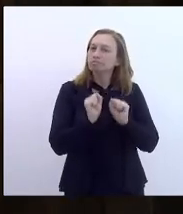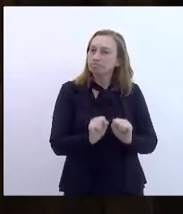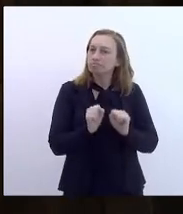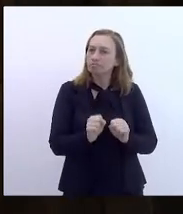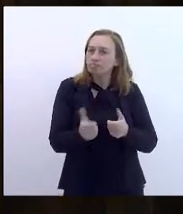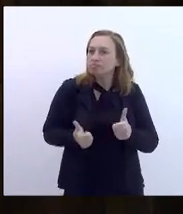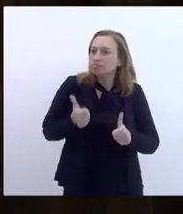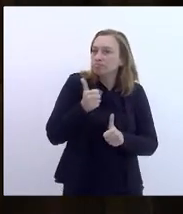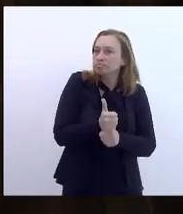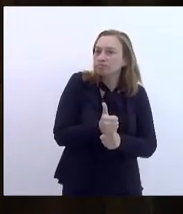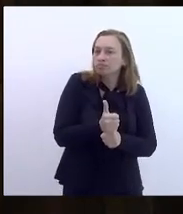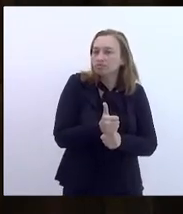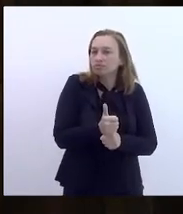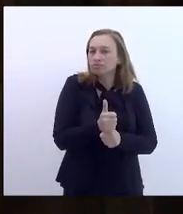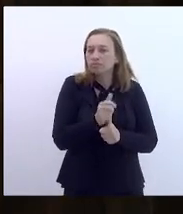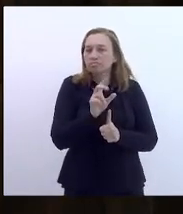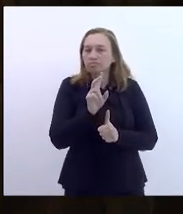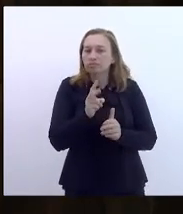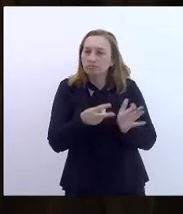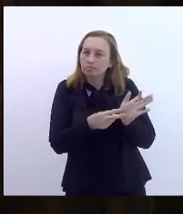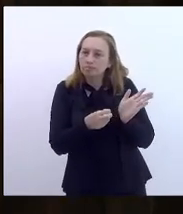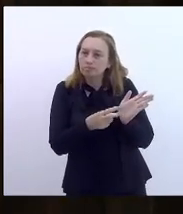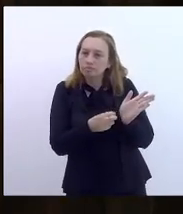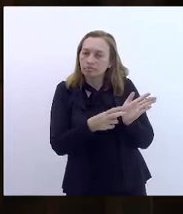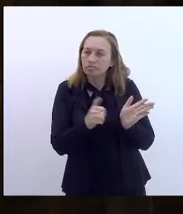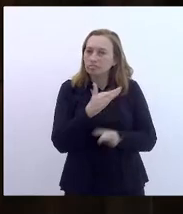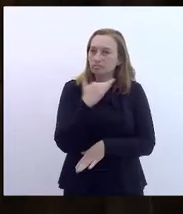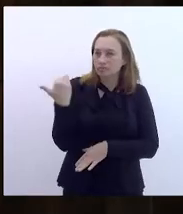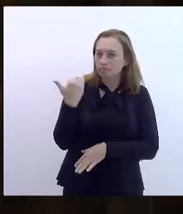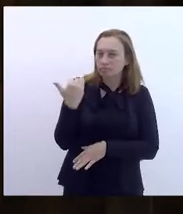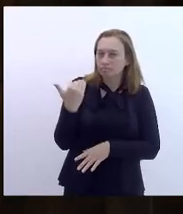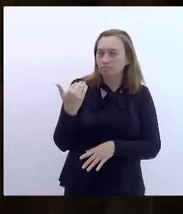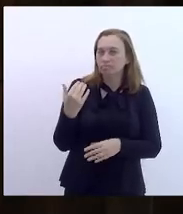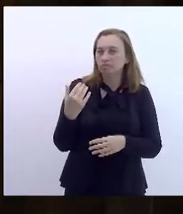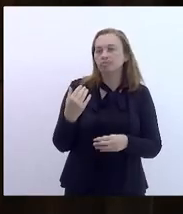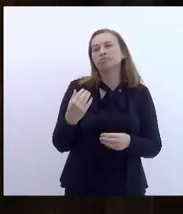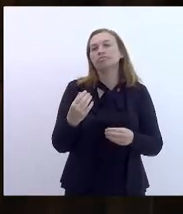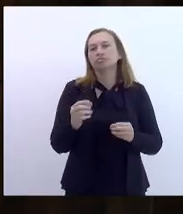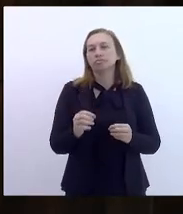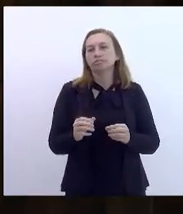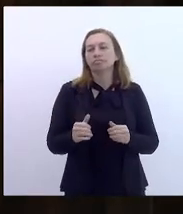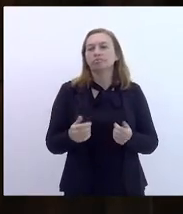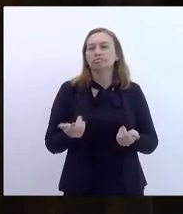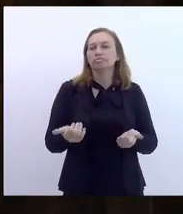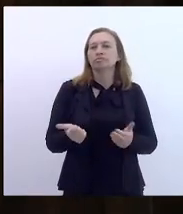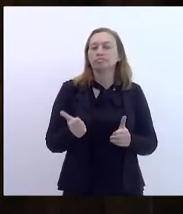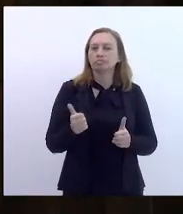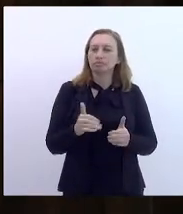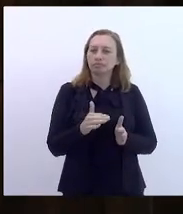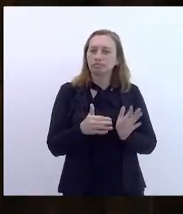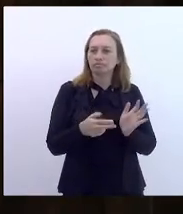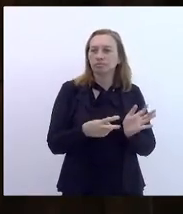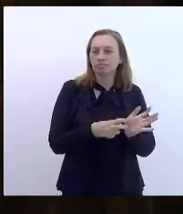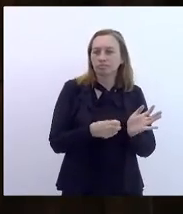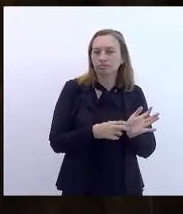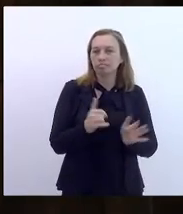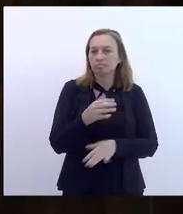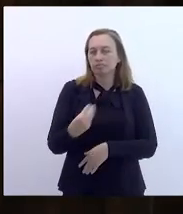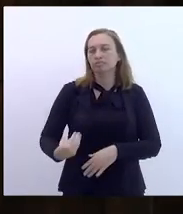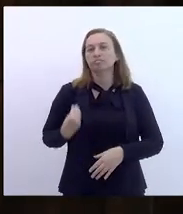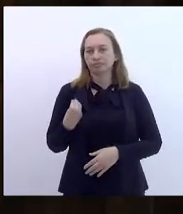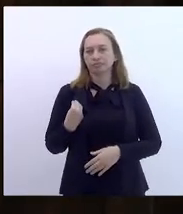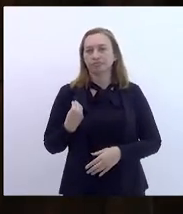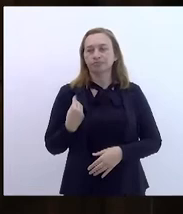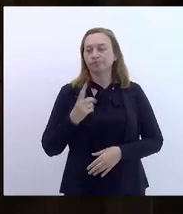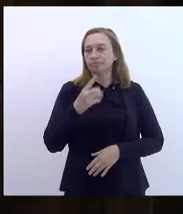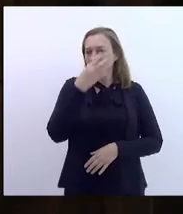substituir o nosso vocabulário de morte por vocabulário da vida e com isso não é ignorar o que tem sido feito tá isso